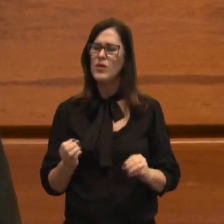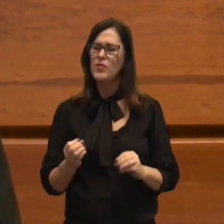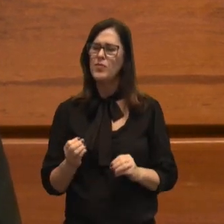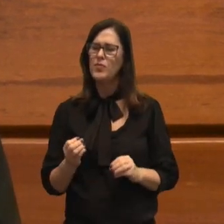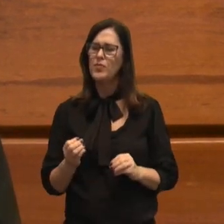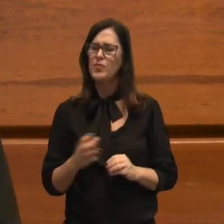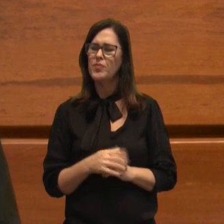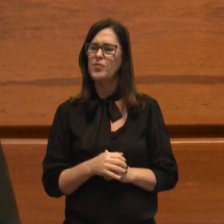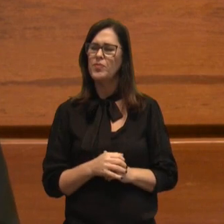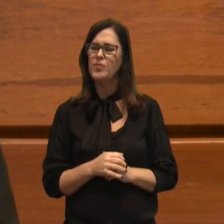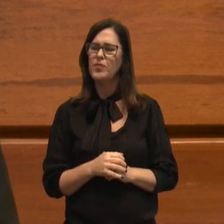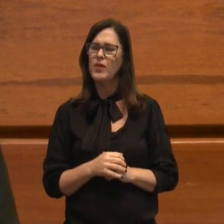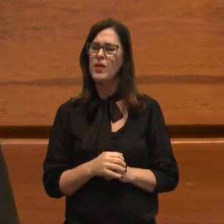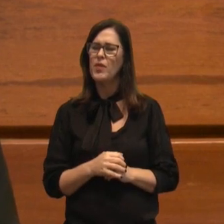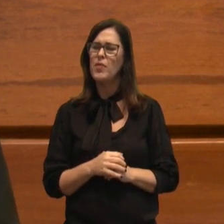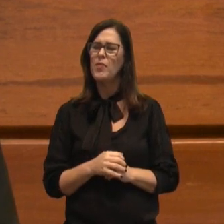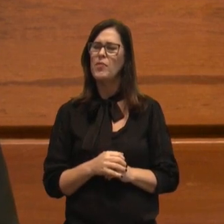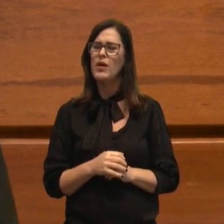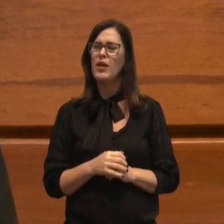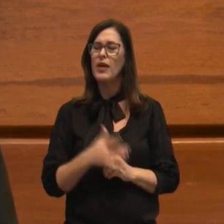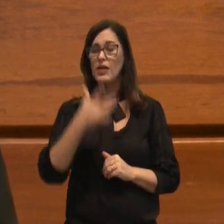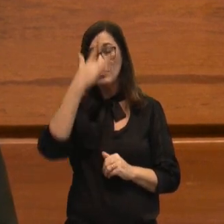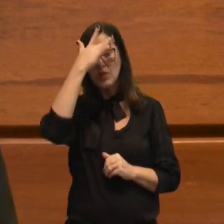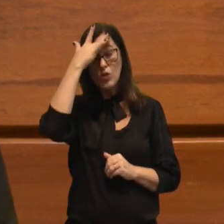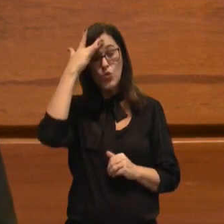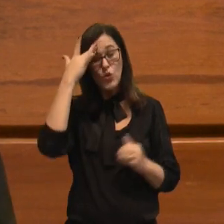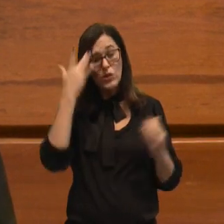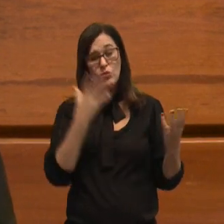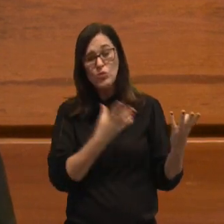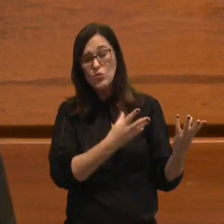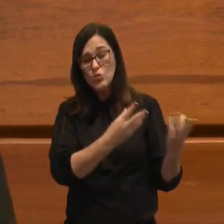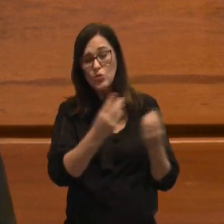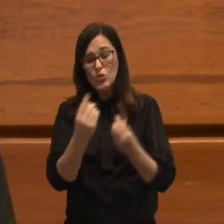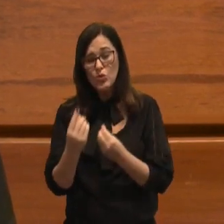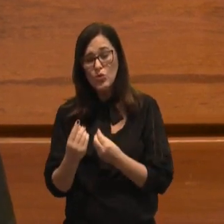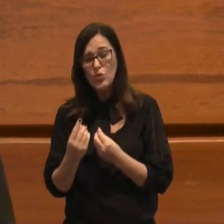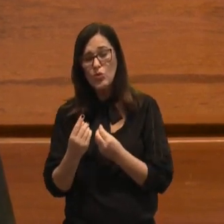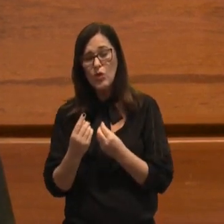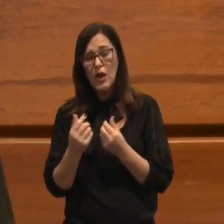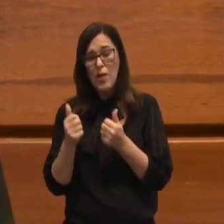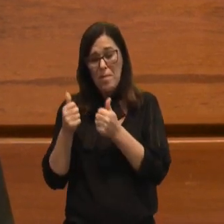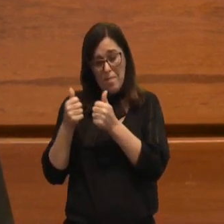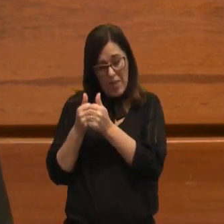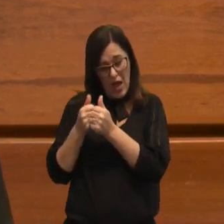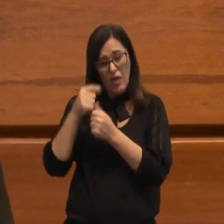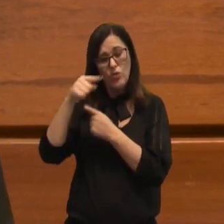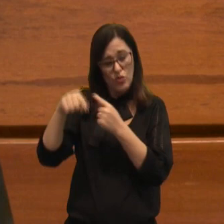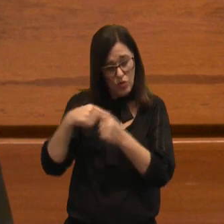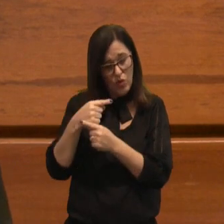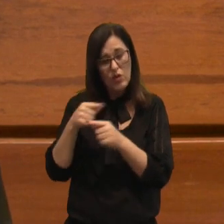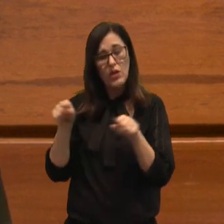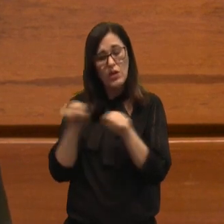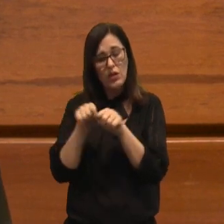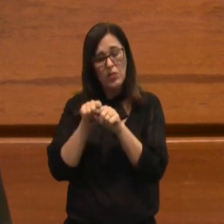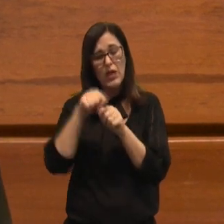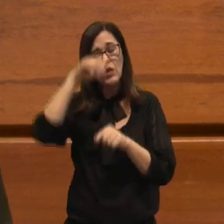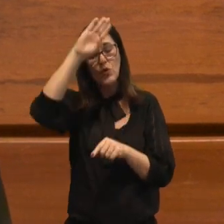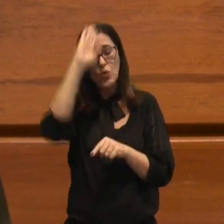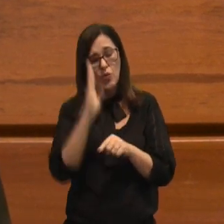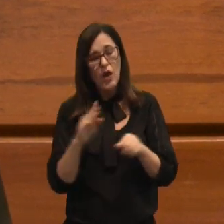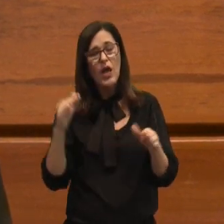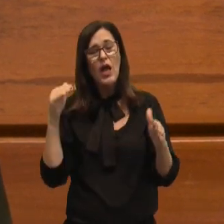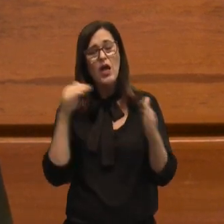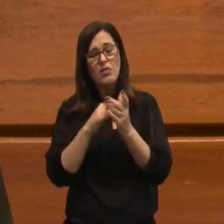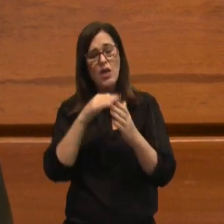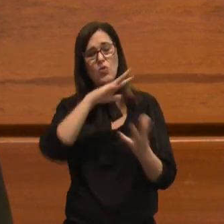para que muitas pessoas, tanto aqui ao nosso redor, quanto nesse país e até no